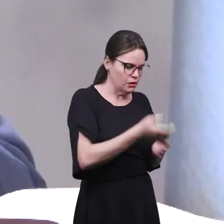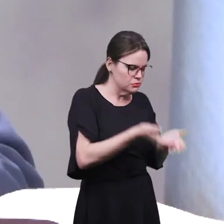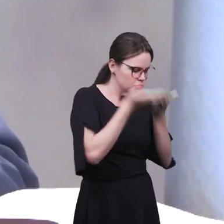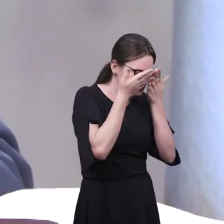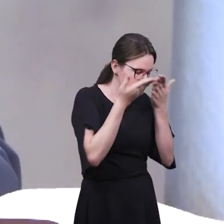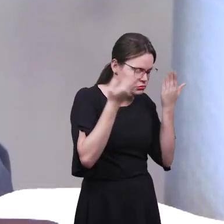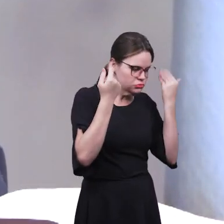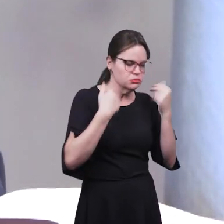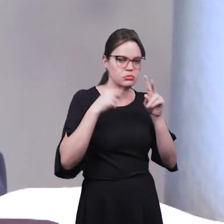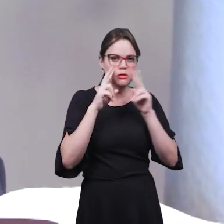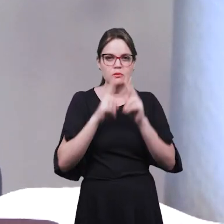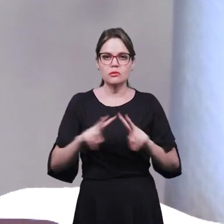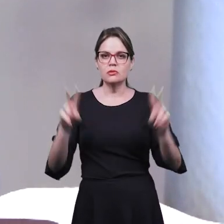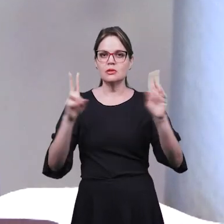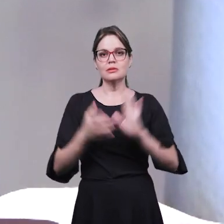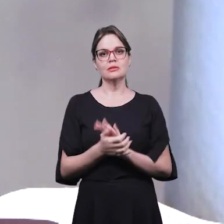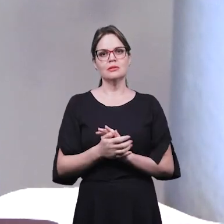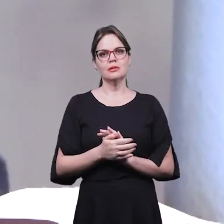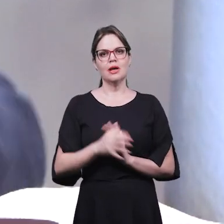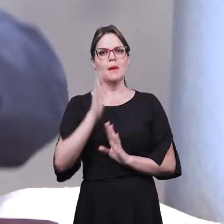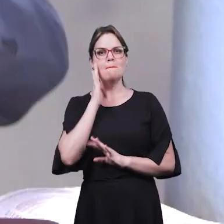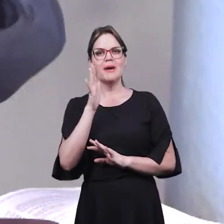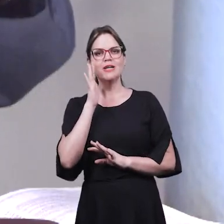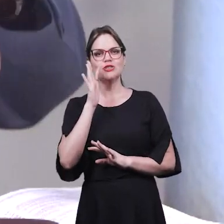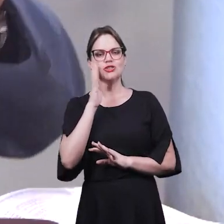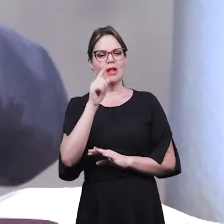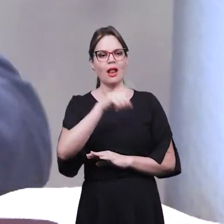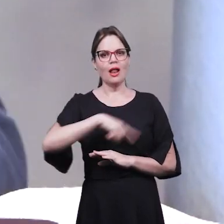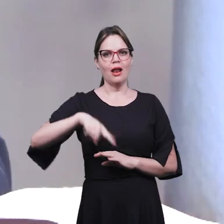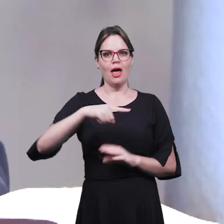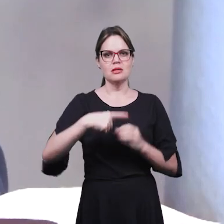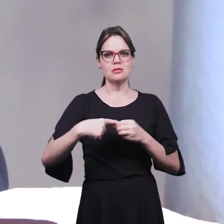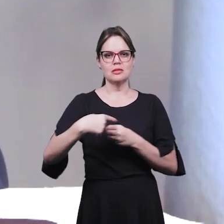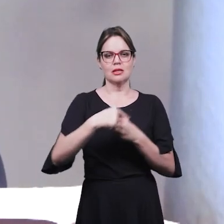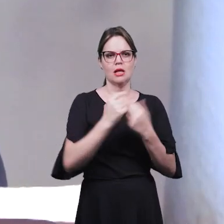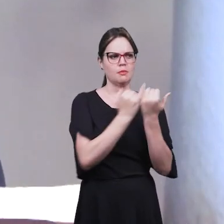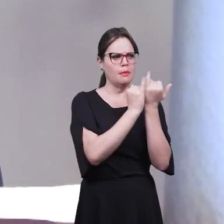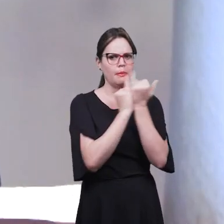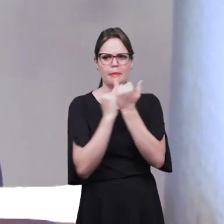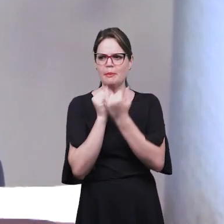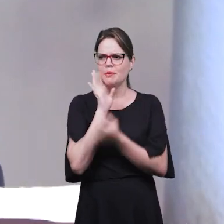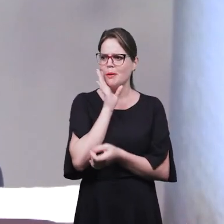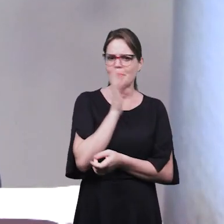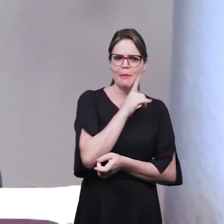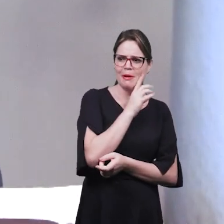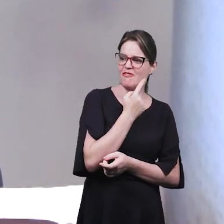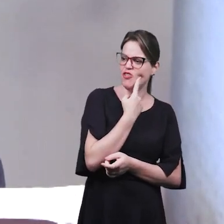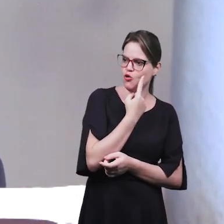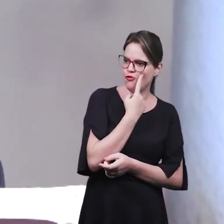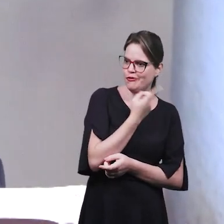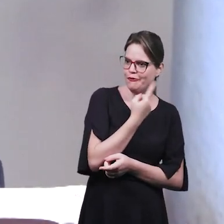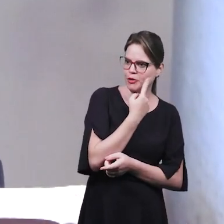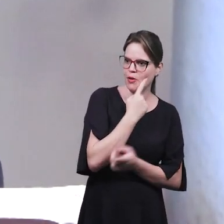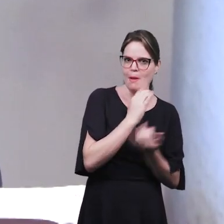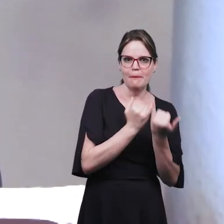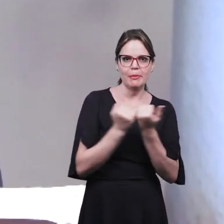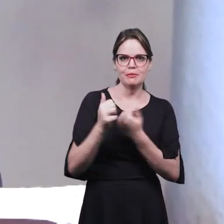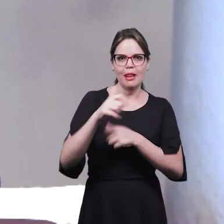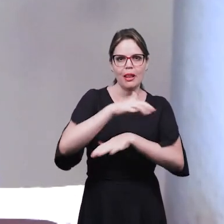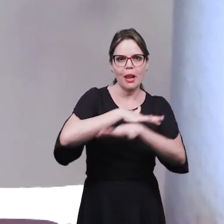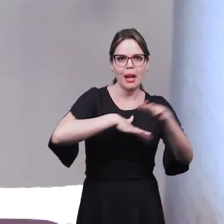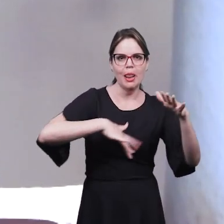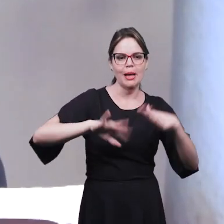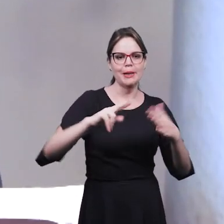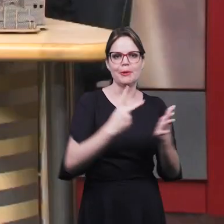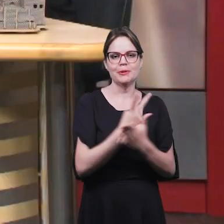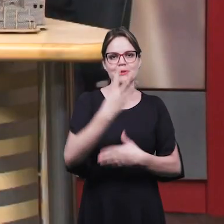vendo, estou enxergando. Imagina só o testemunho, o alvoroço daquela cidade, com os vizinhos, porque aquilo ali alvoroçou a cidade mesmo. Interessante, pastor